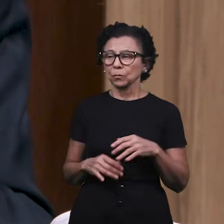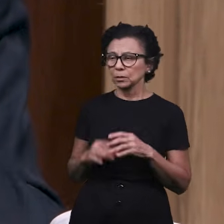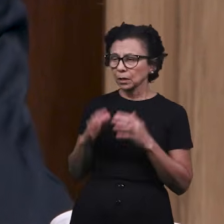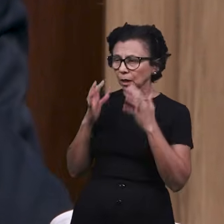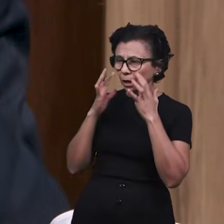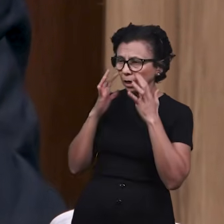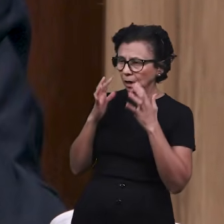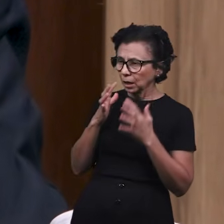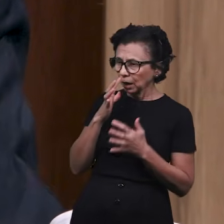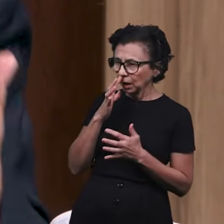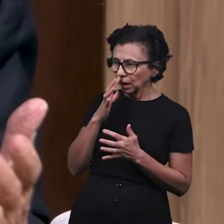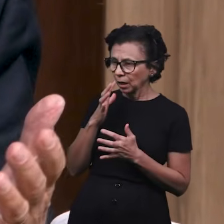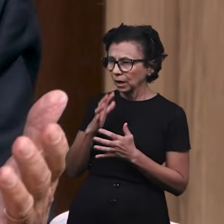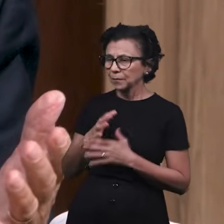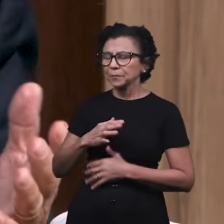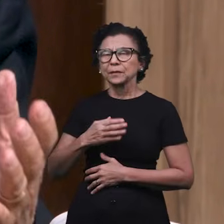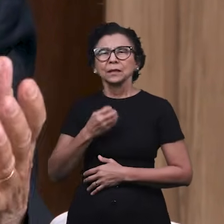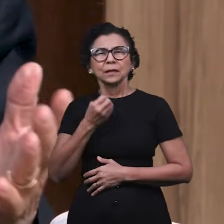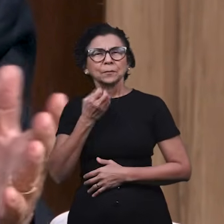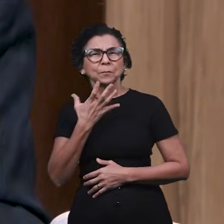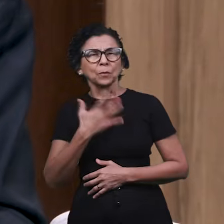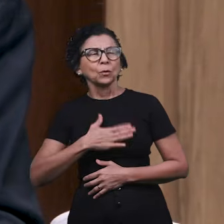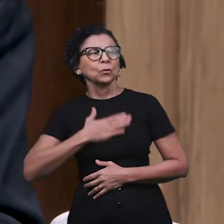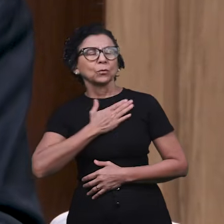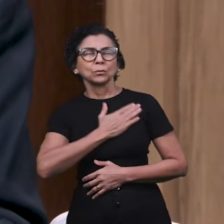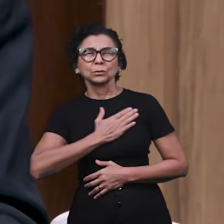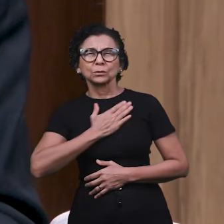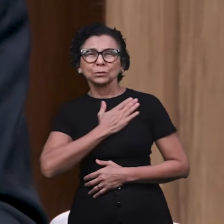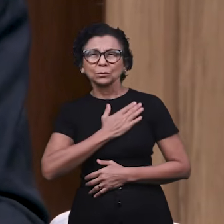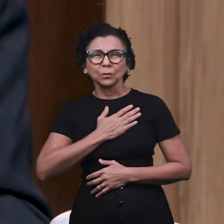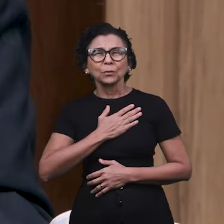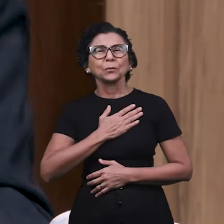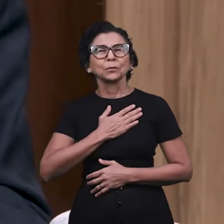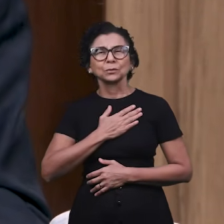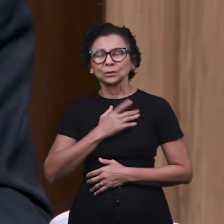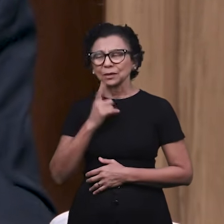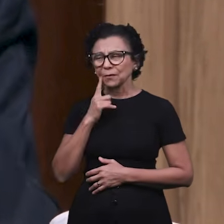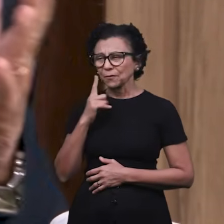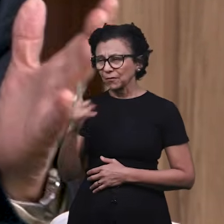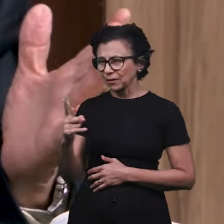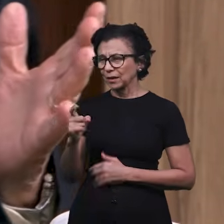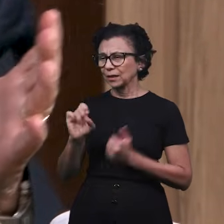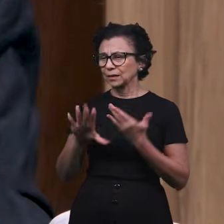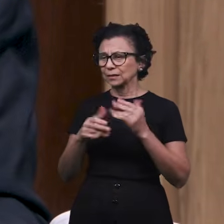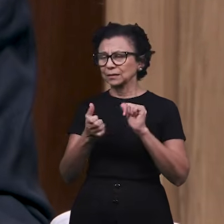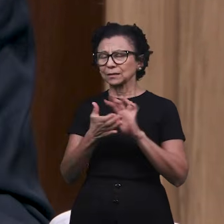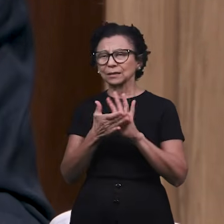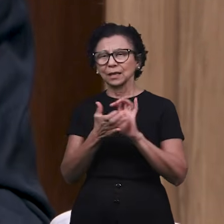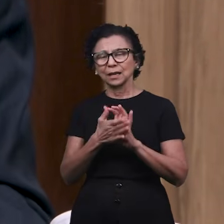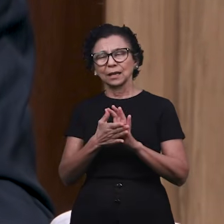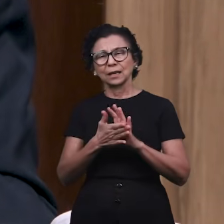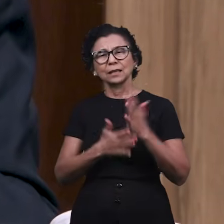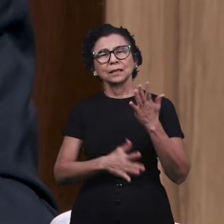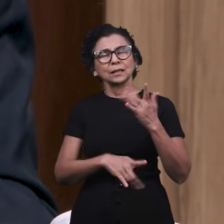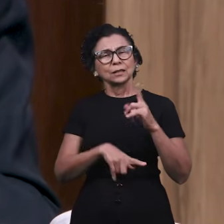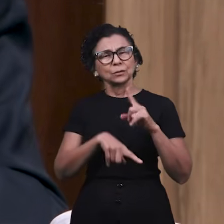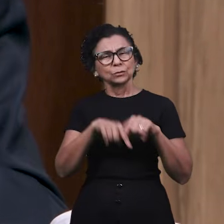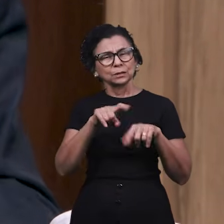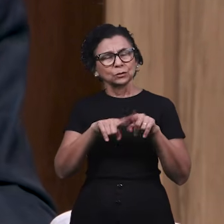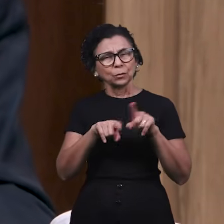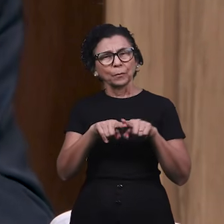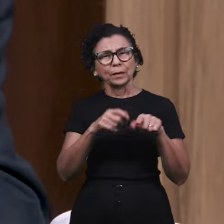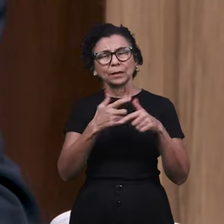vozes que agradam a gente ouvir o grupo de louvor cantar, os instrumentos tocados com harmonia, e realmente é algo